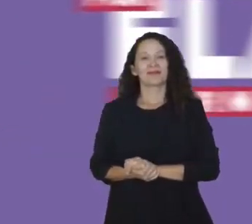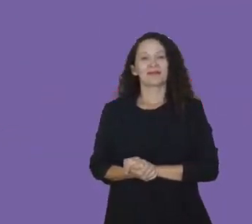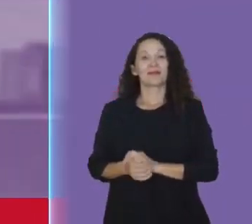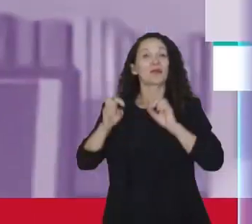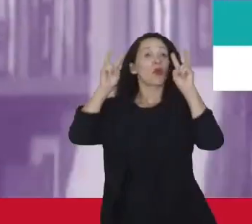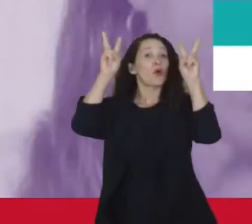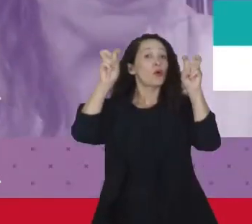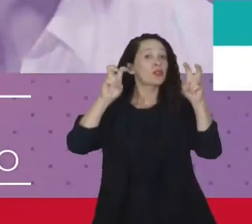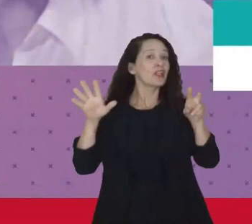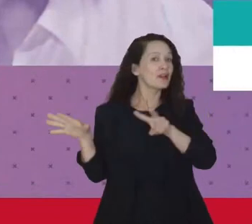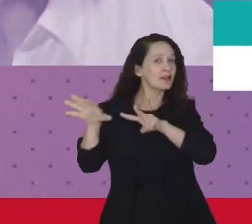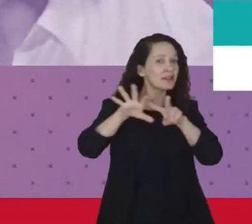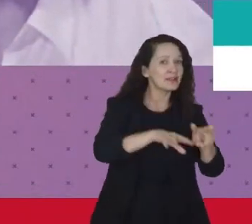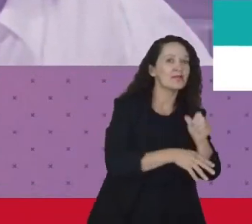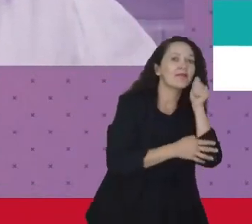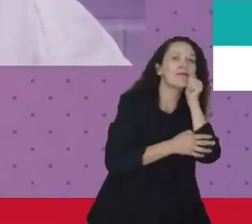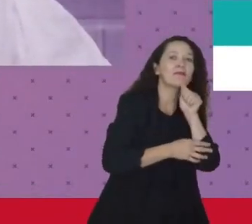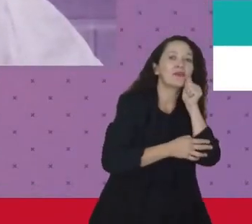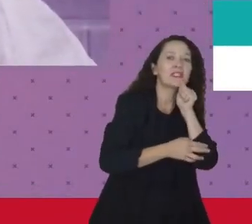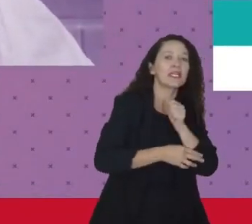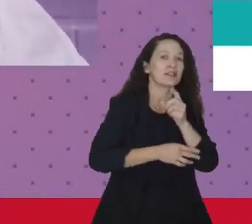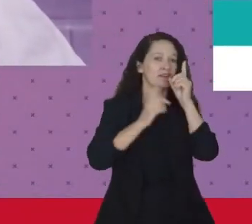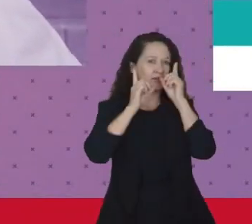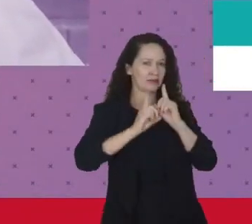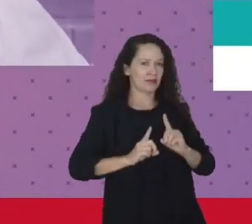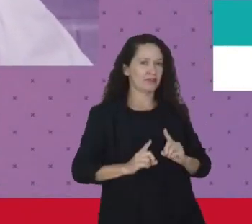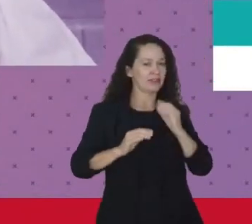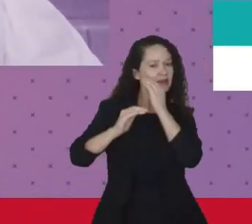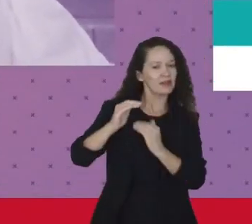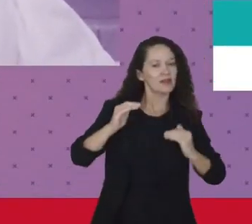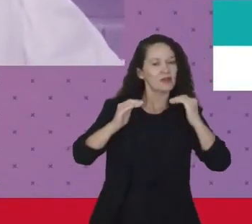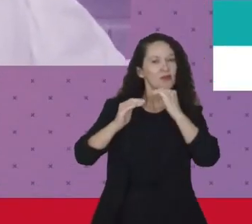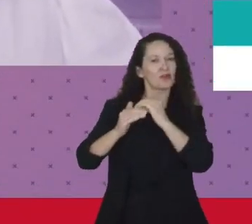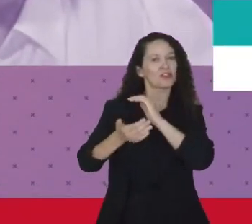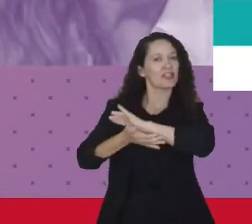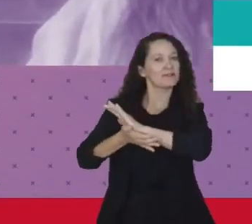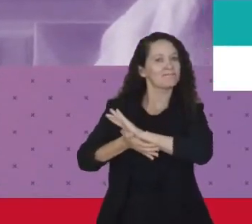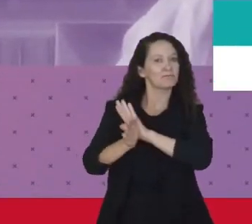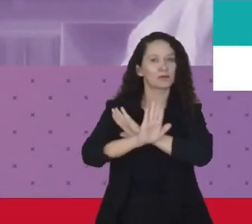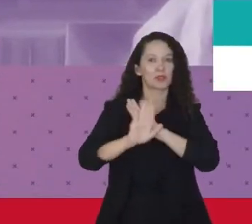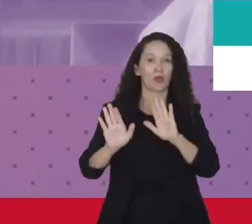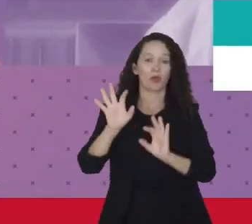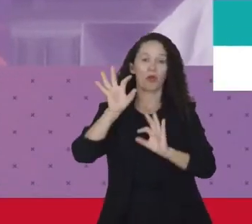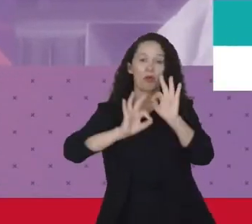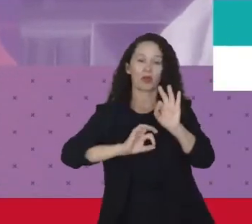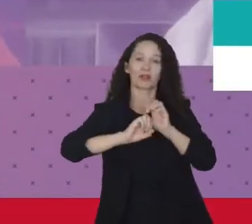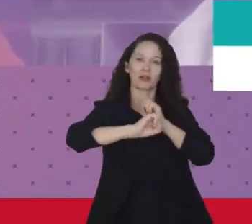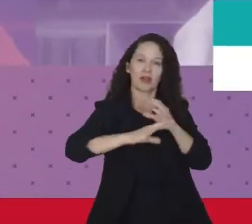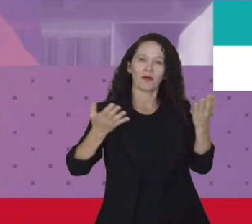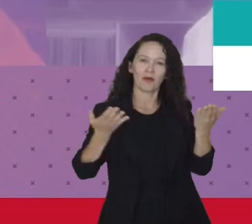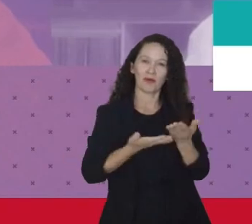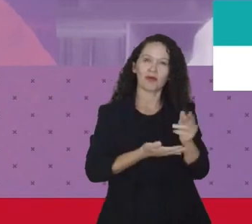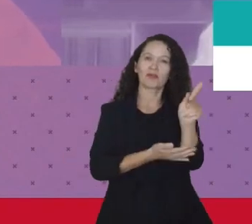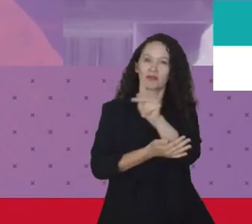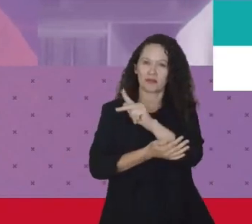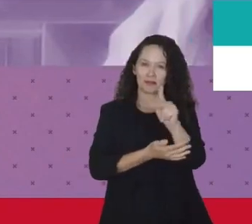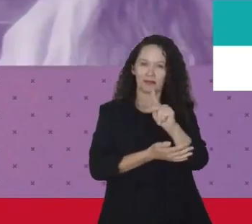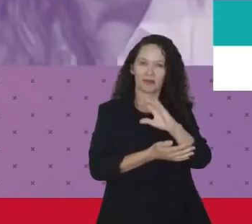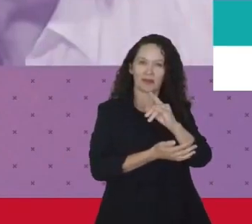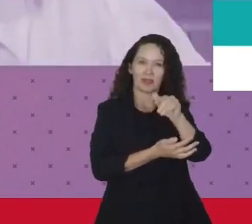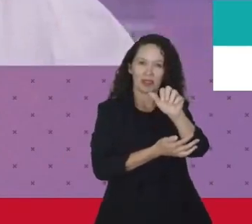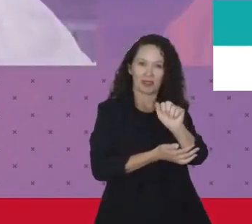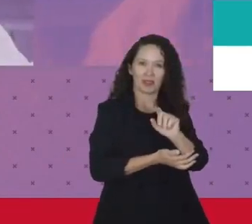O tema dessa semana é Mulheres com Deficiência, Igualdade e Não Discriminação. E quem preparou a aula pra gente foi a professora